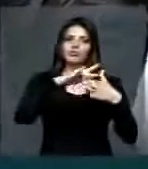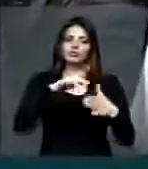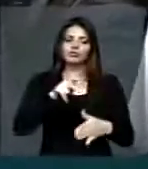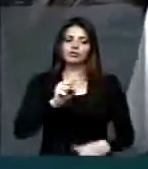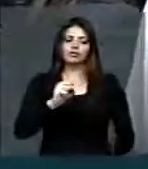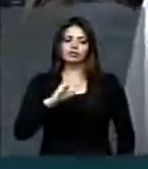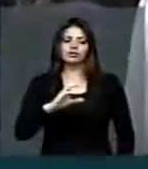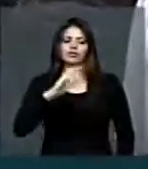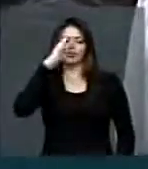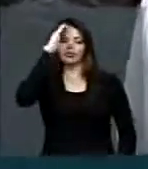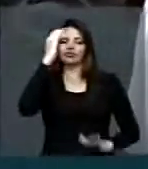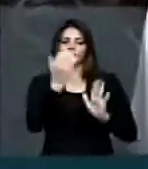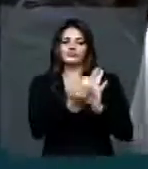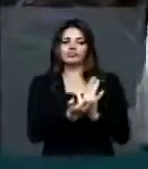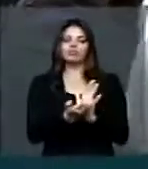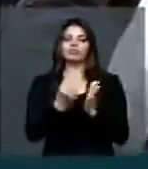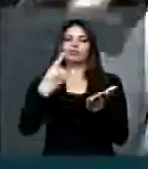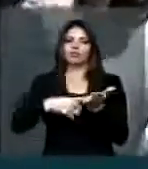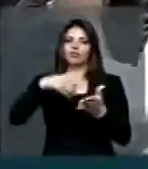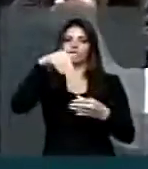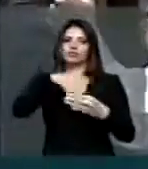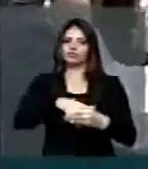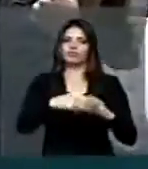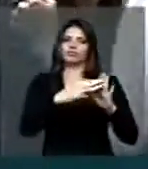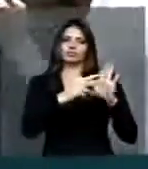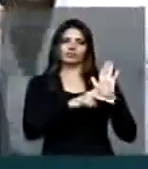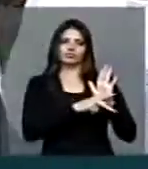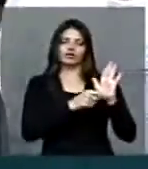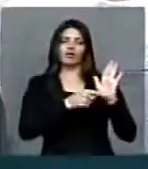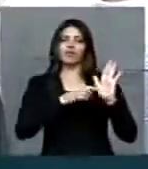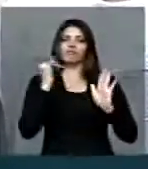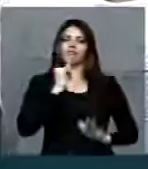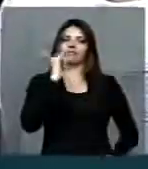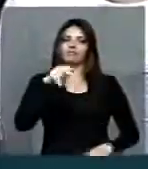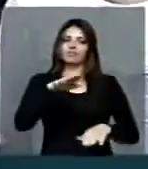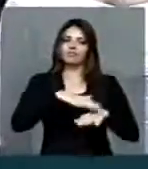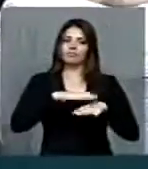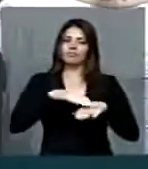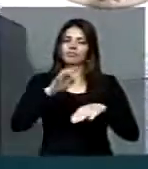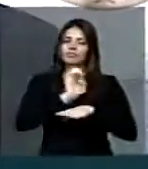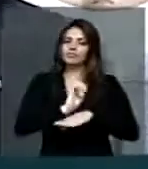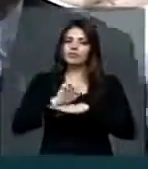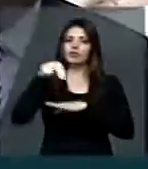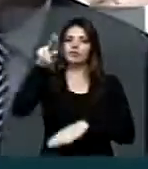cumprir o acordo, senhor presidente, e votar essa medida provisória que é tão importante para o Nordeste do país.